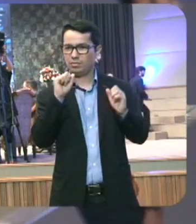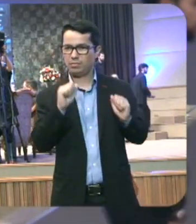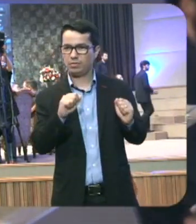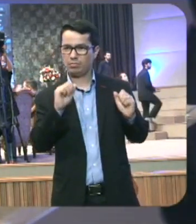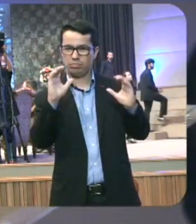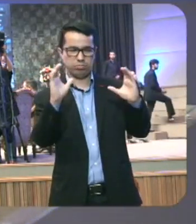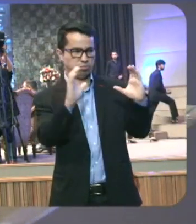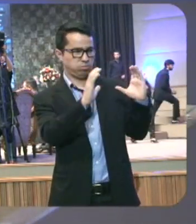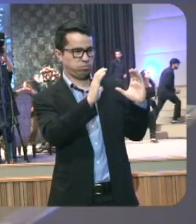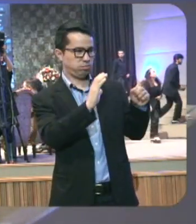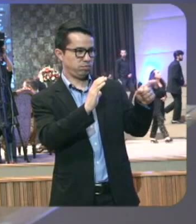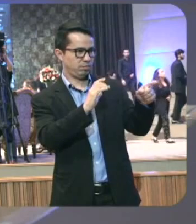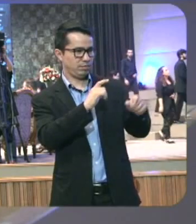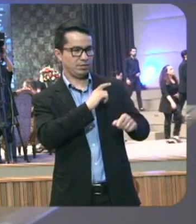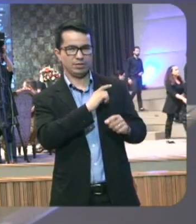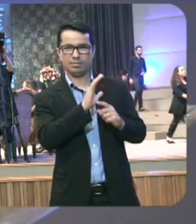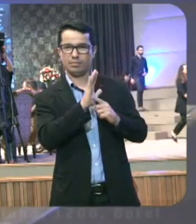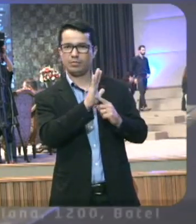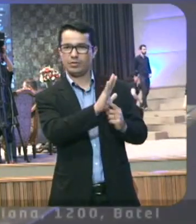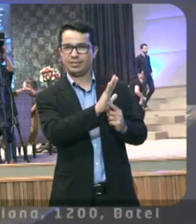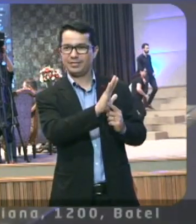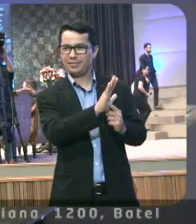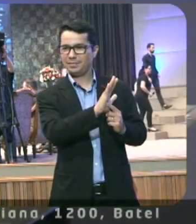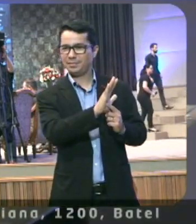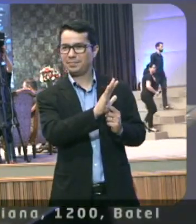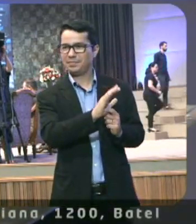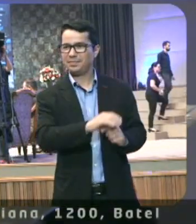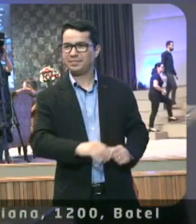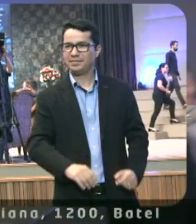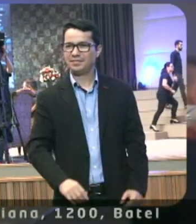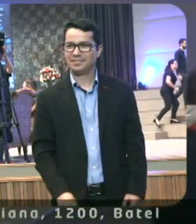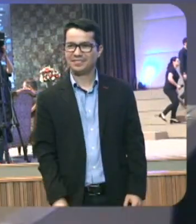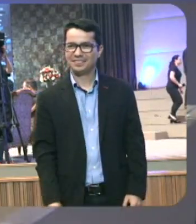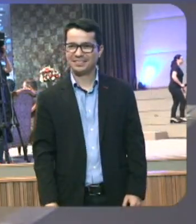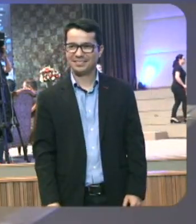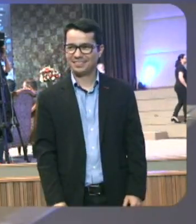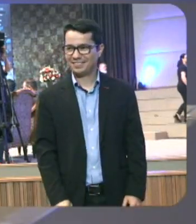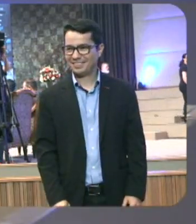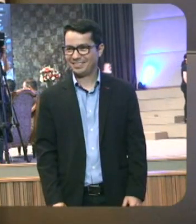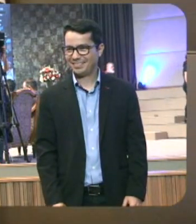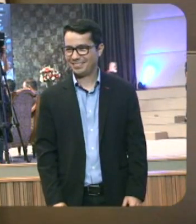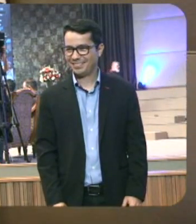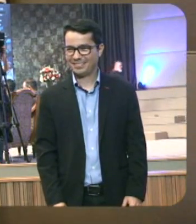mudar. Aí, rapaz.